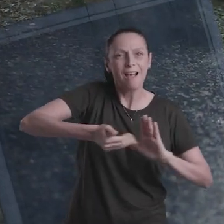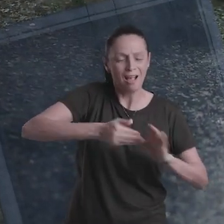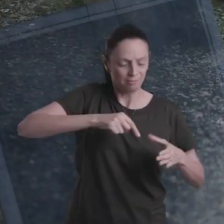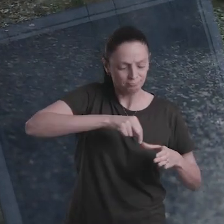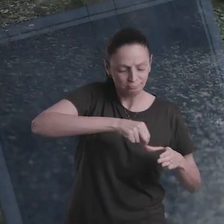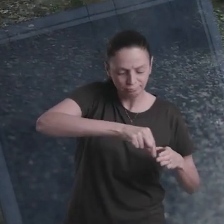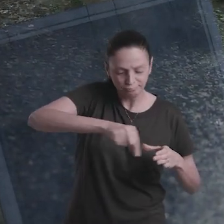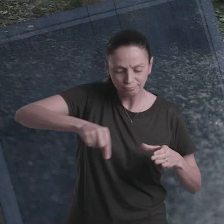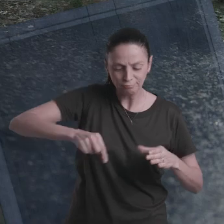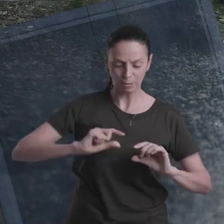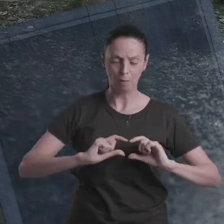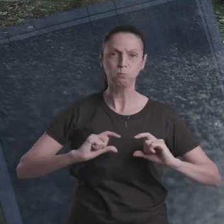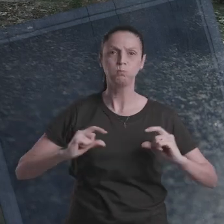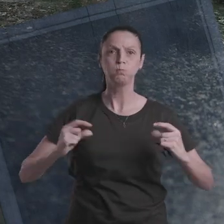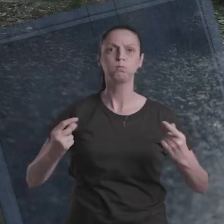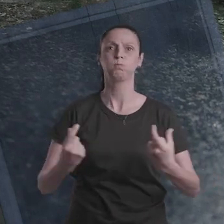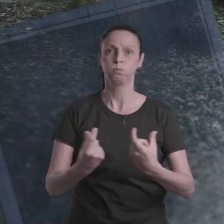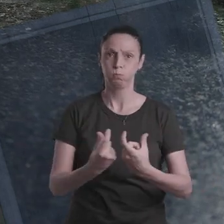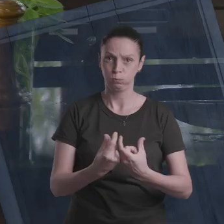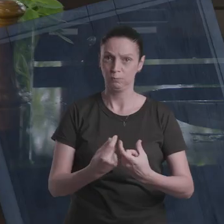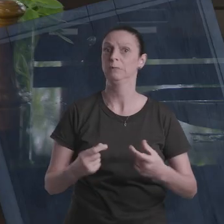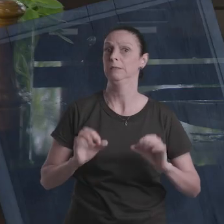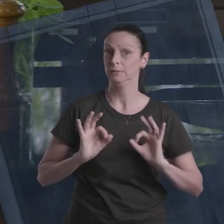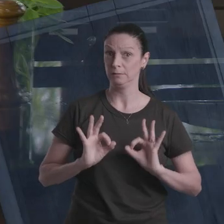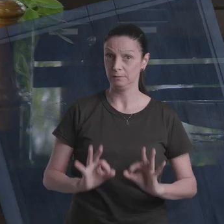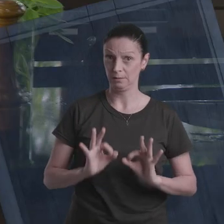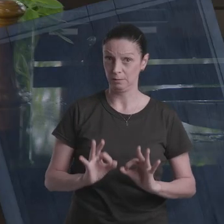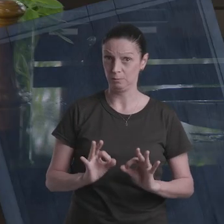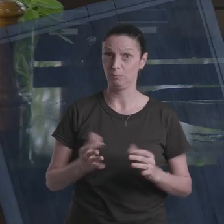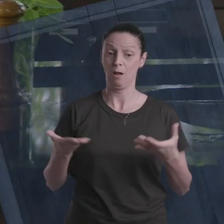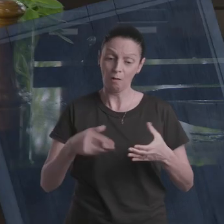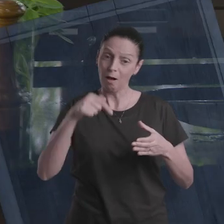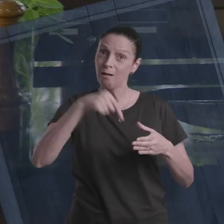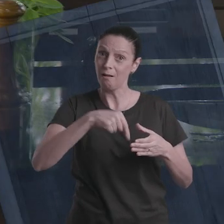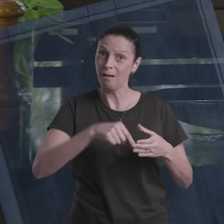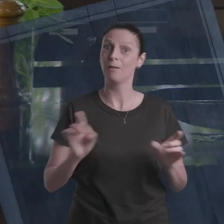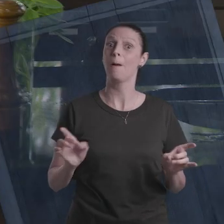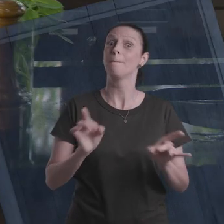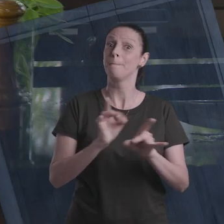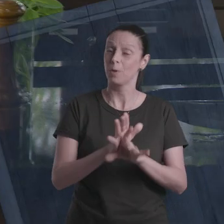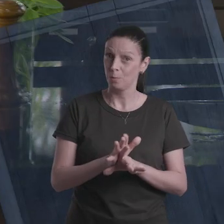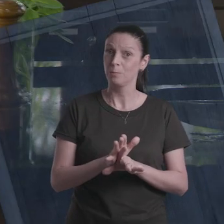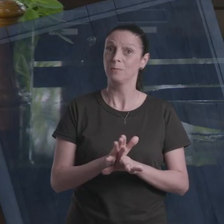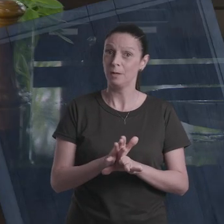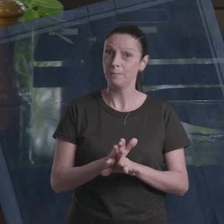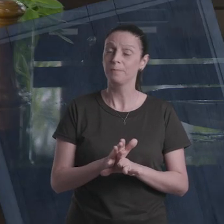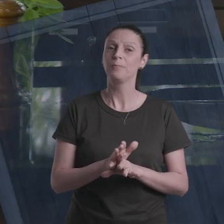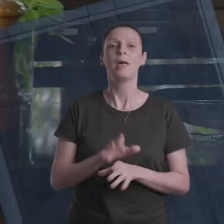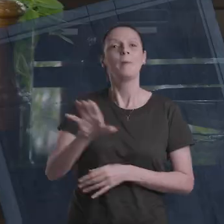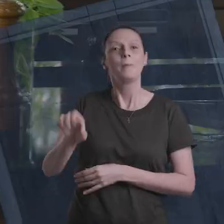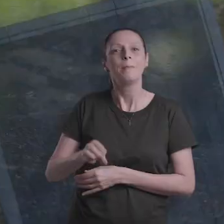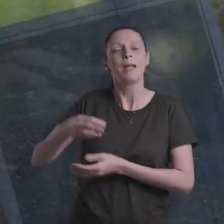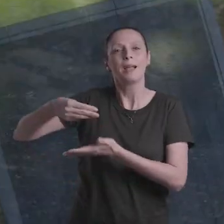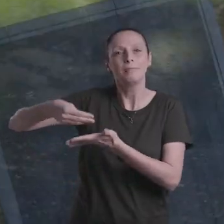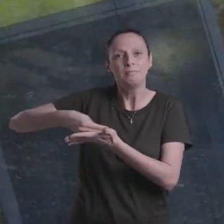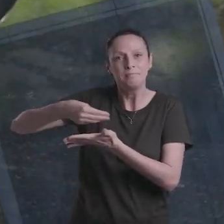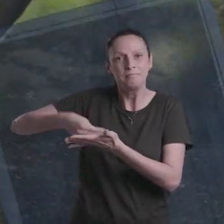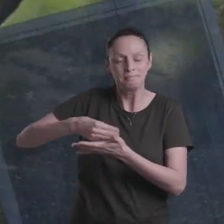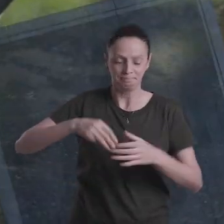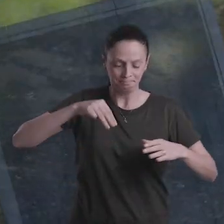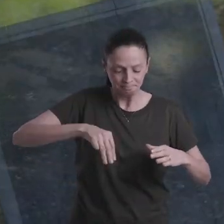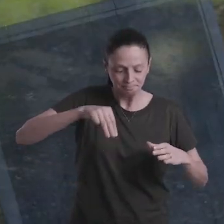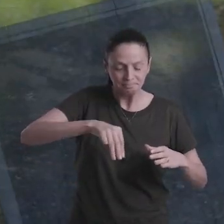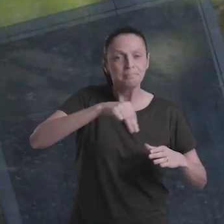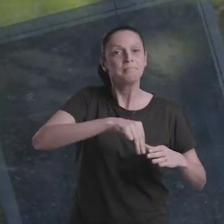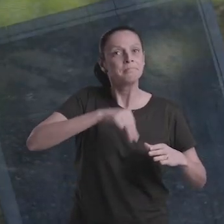deixando a altura suficiente para quiche. Agora, com a massa já pronta, vamos furar